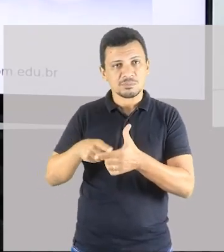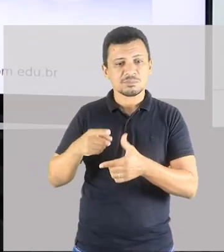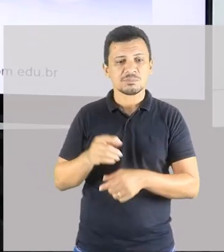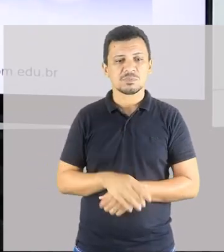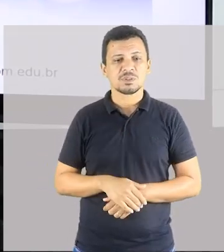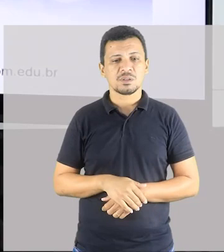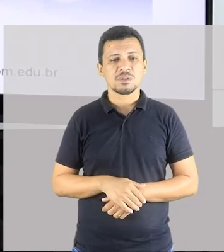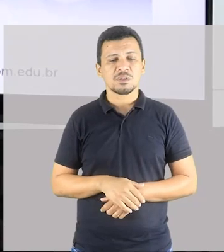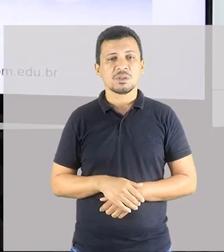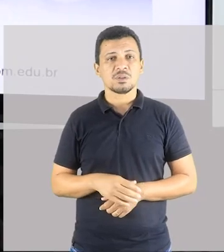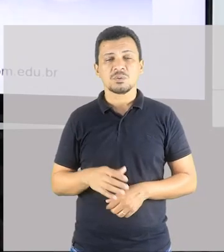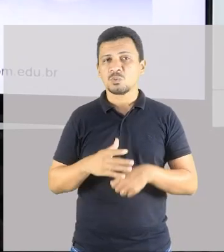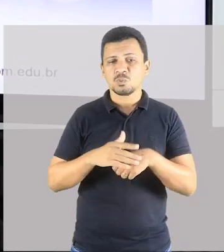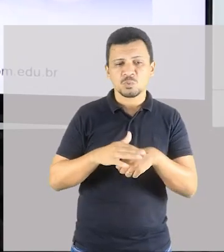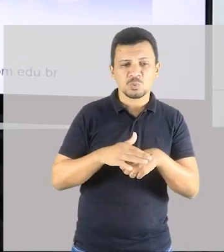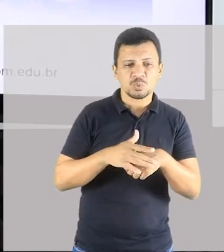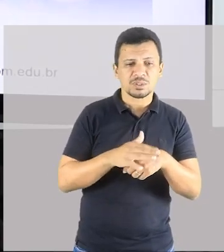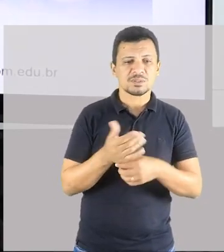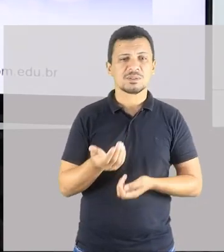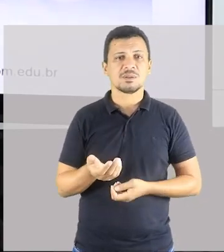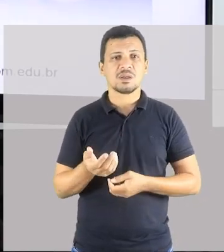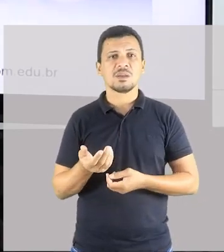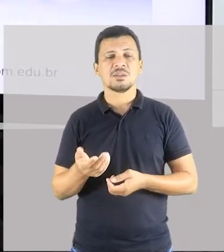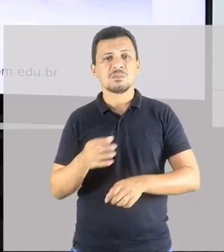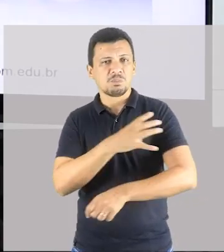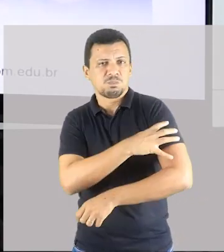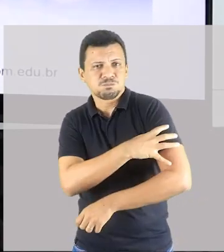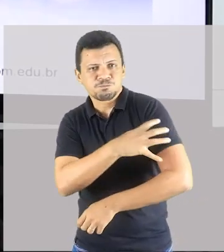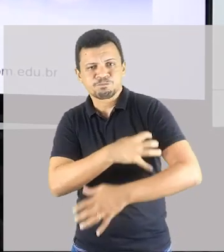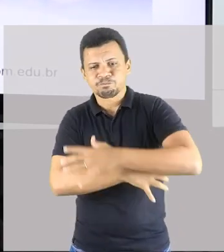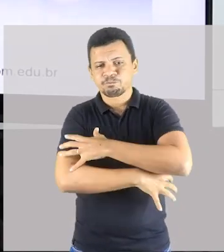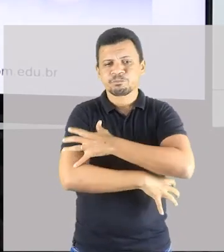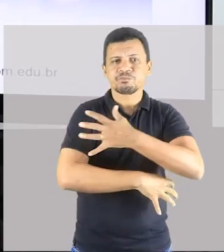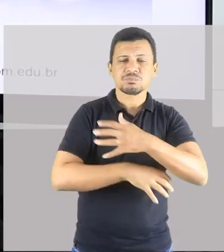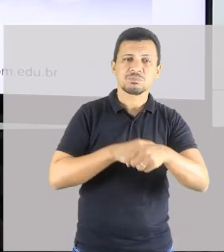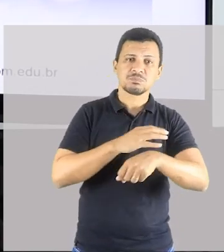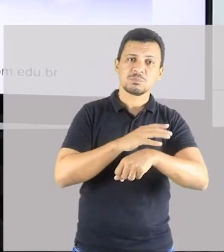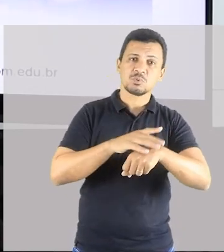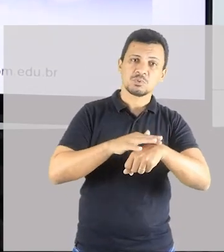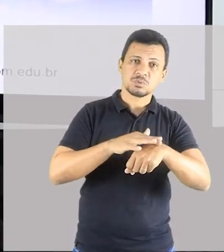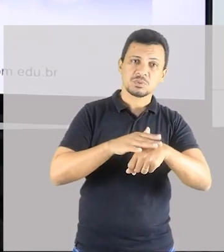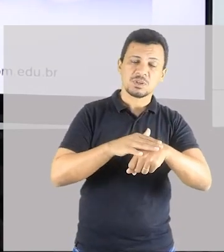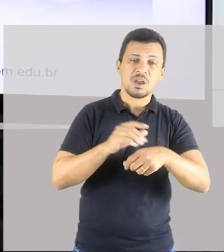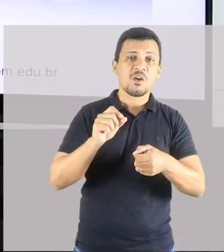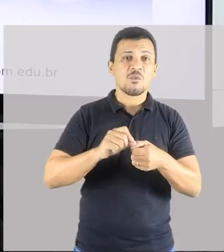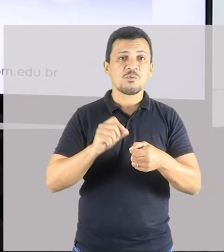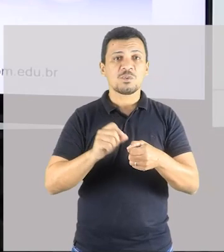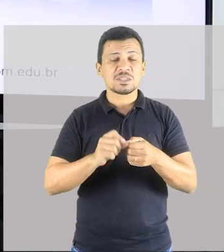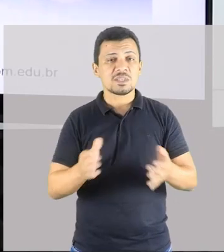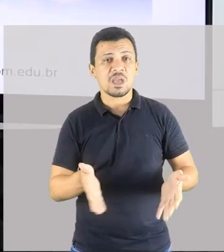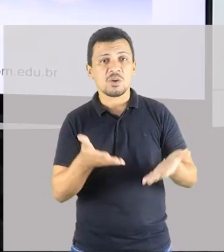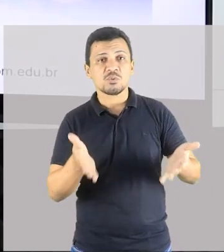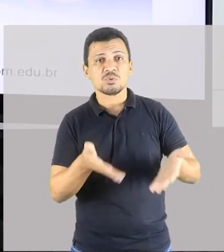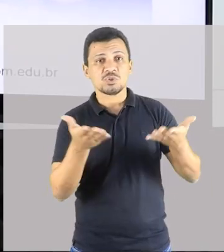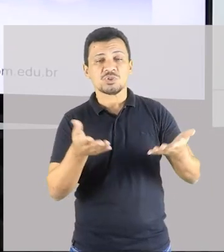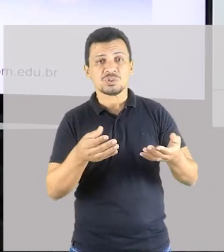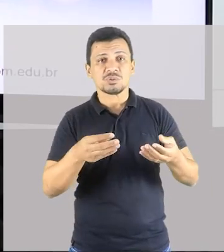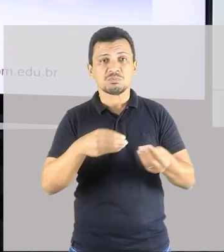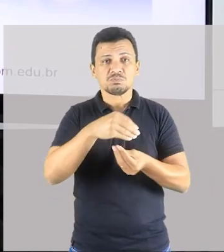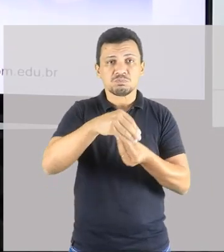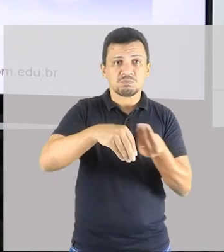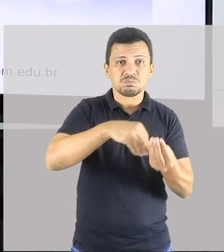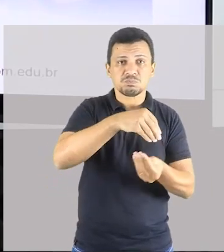problemas, doenças compulsivas, doenças musculares, né? Lembrando que ele vai fazer o estímulo da síntese proteica, então ele